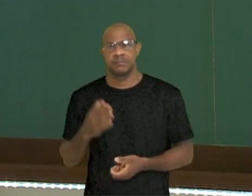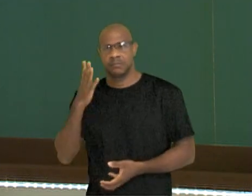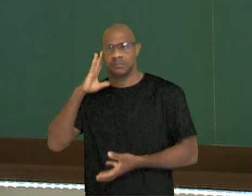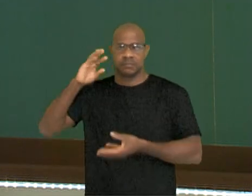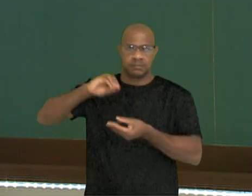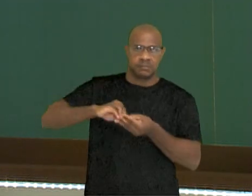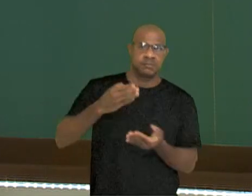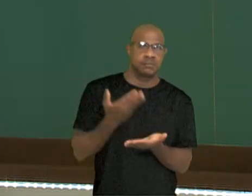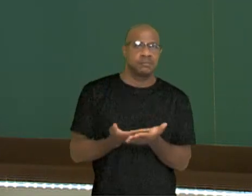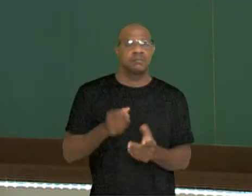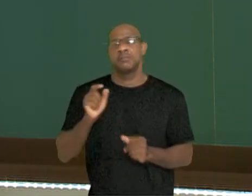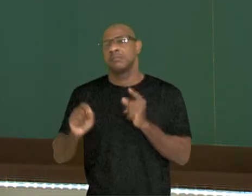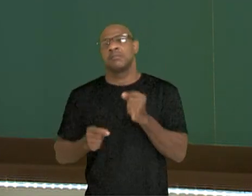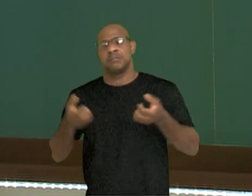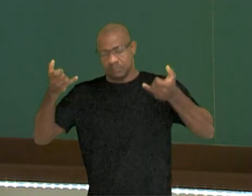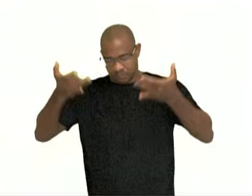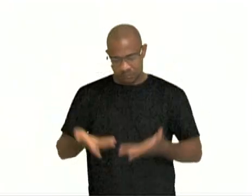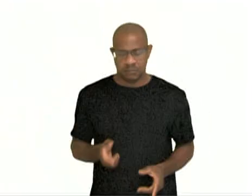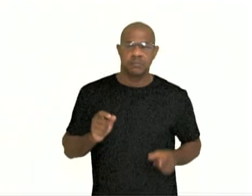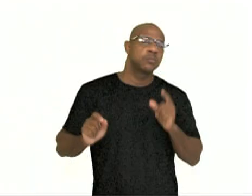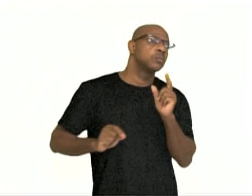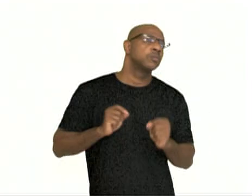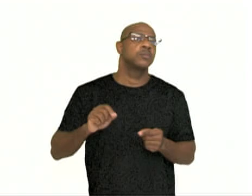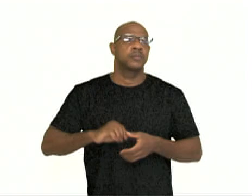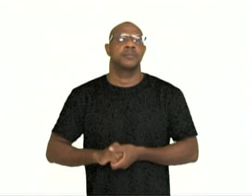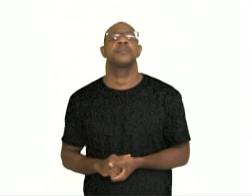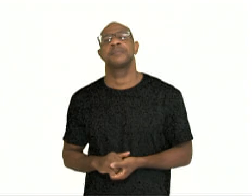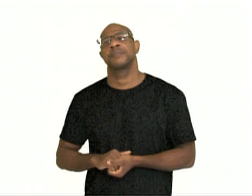Revisando então o que nós falamos na aula de hoje, a gente